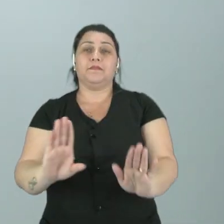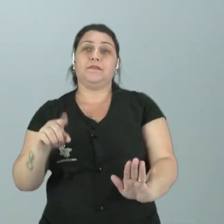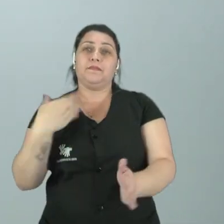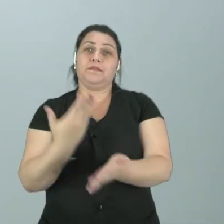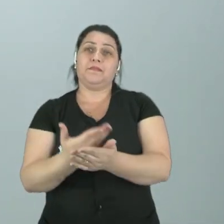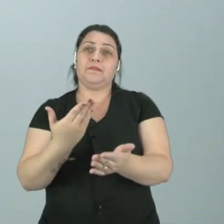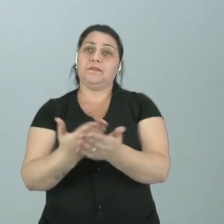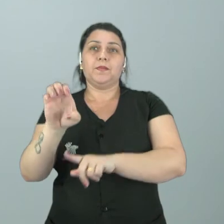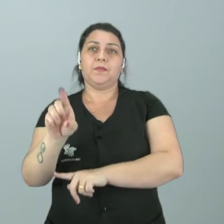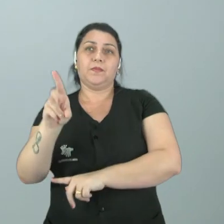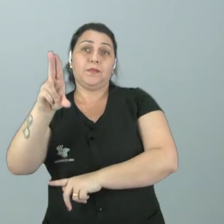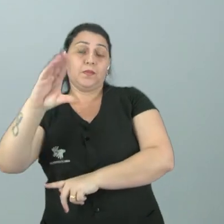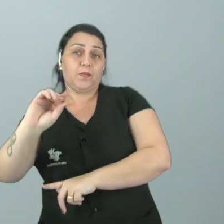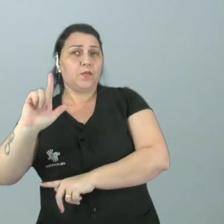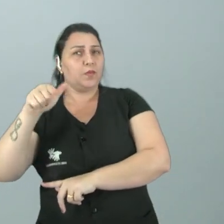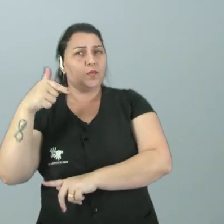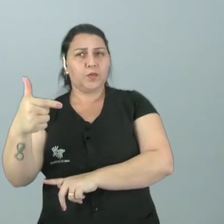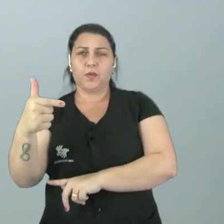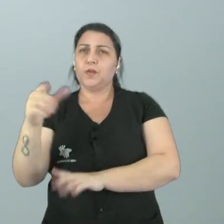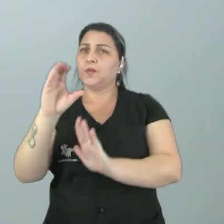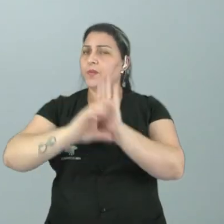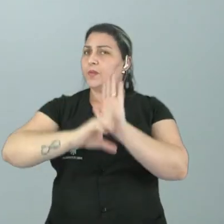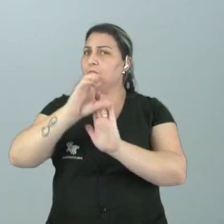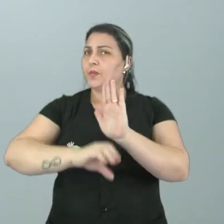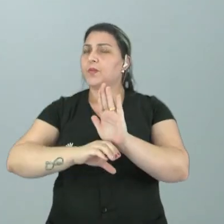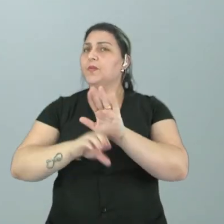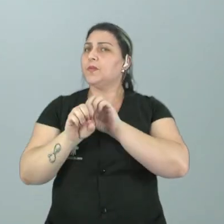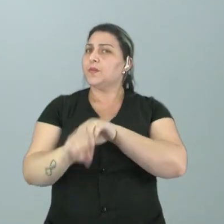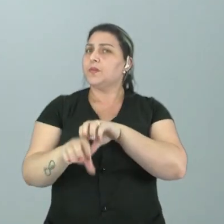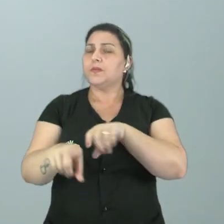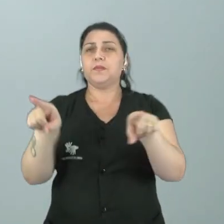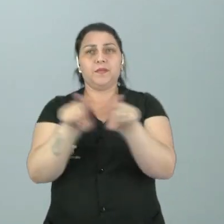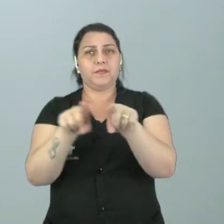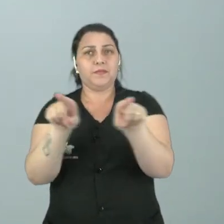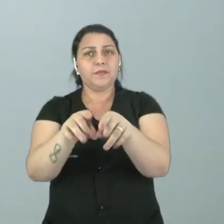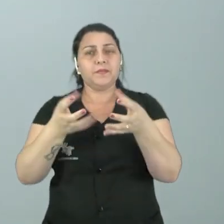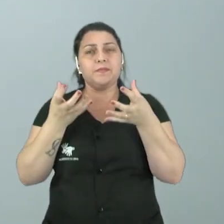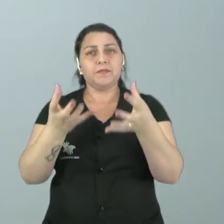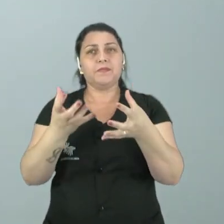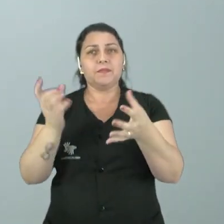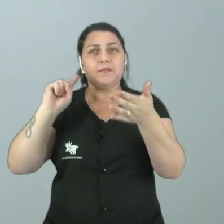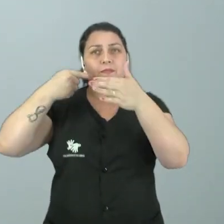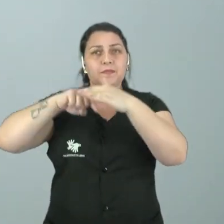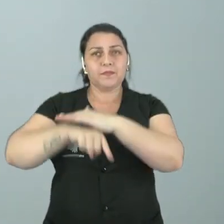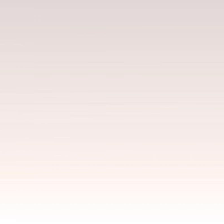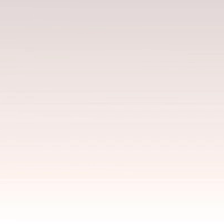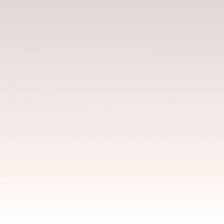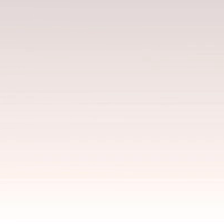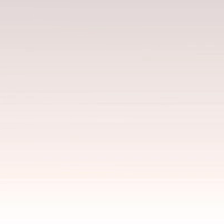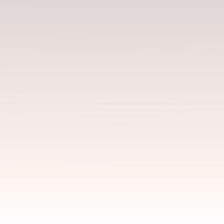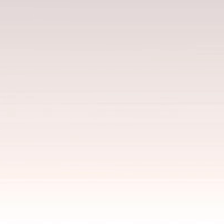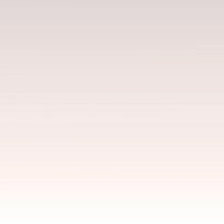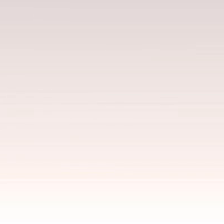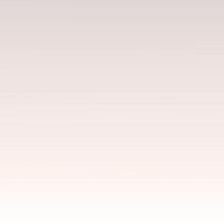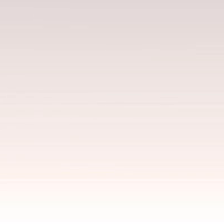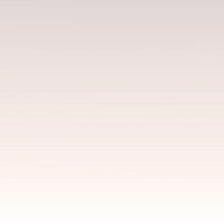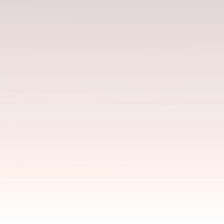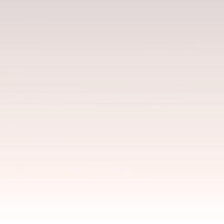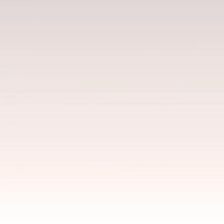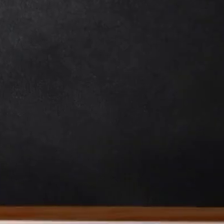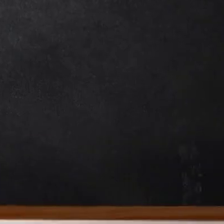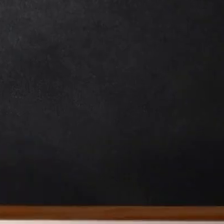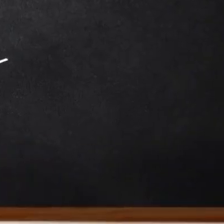interligam indiretamente à cadeia econômica internacional através das metrópoles que compõem o território nacional